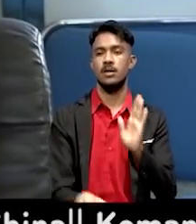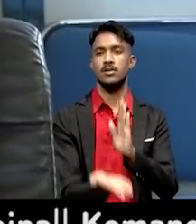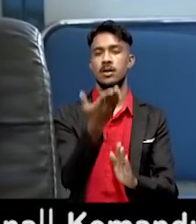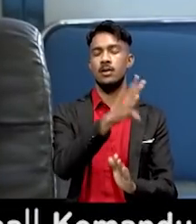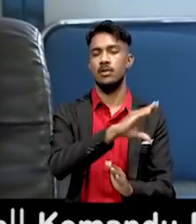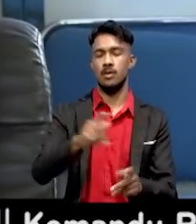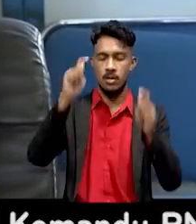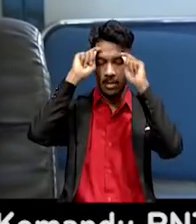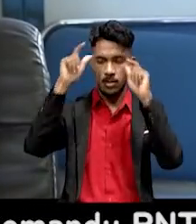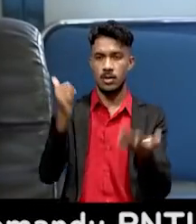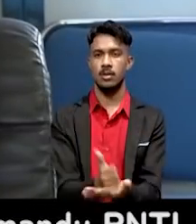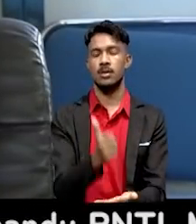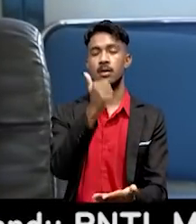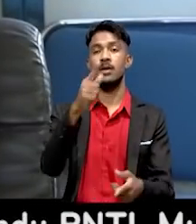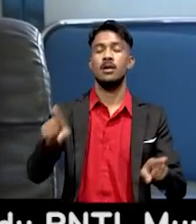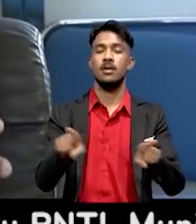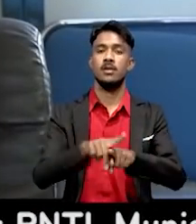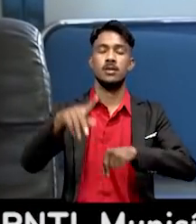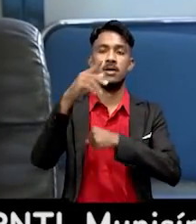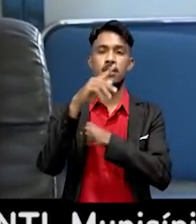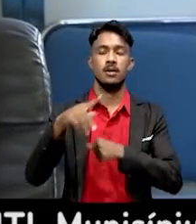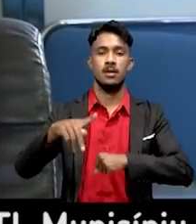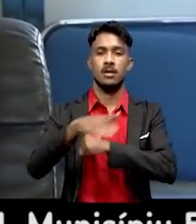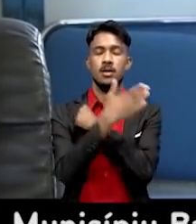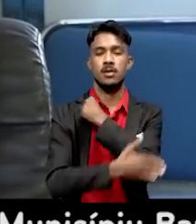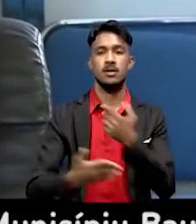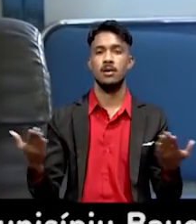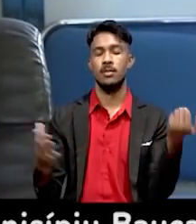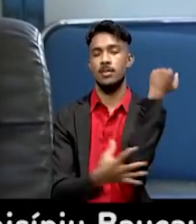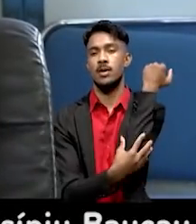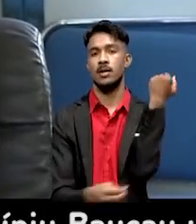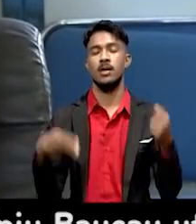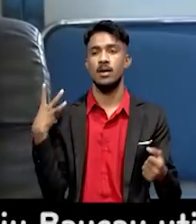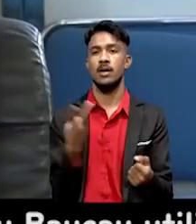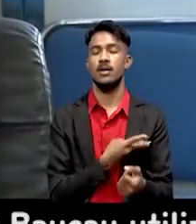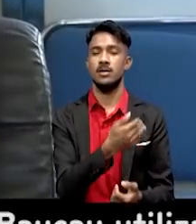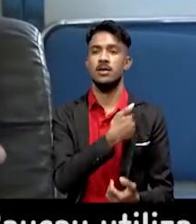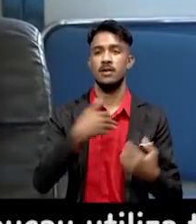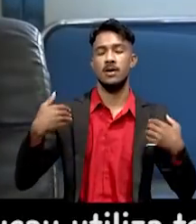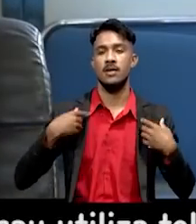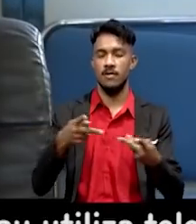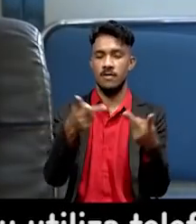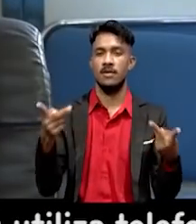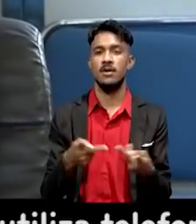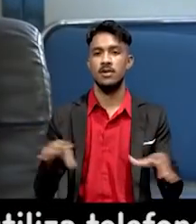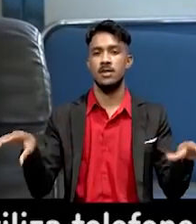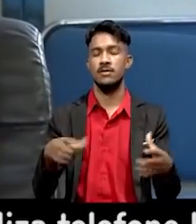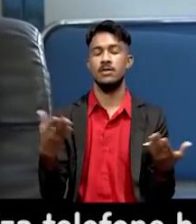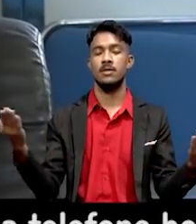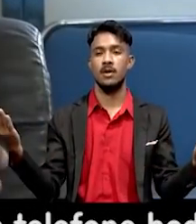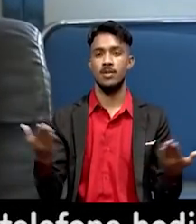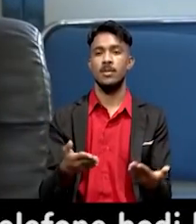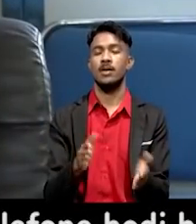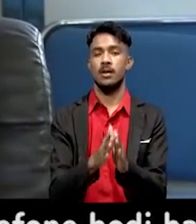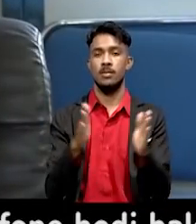dar país de bem maca kiek e taxa de desemprego de bem maca bot